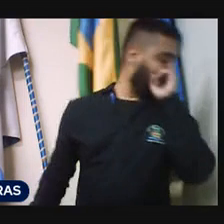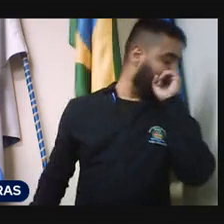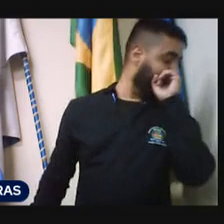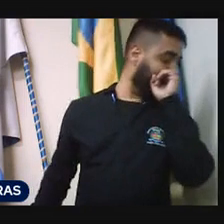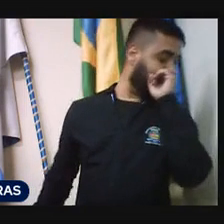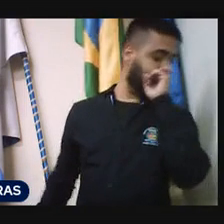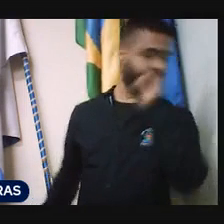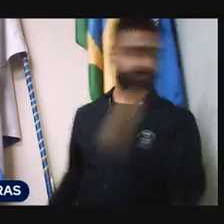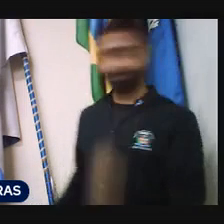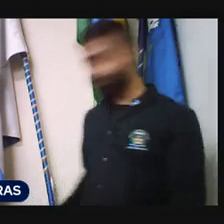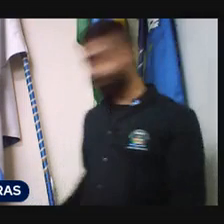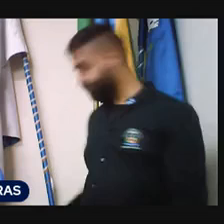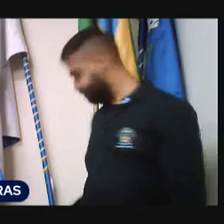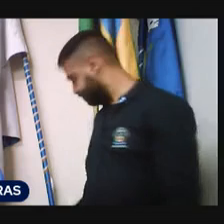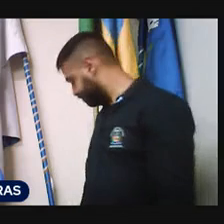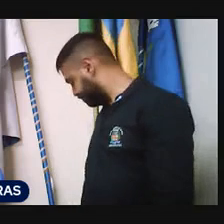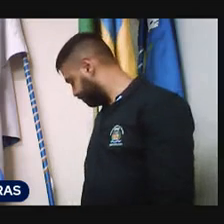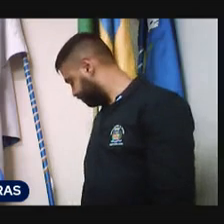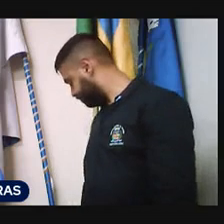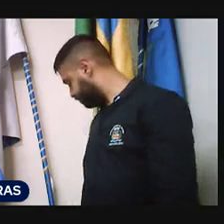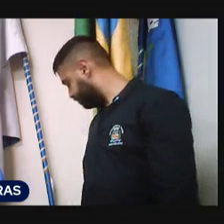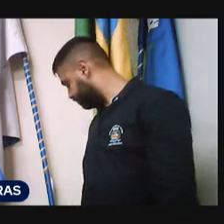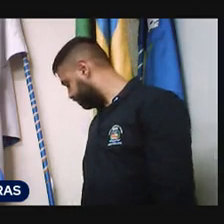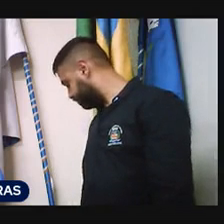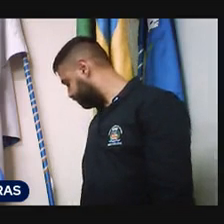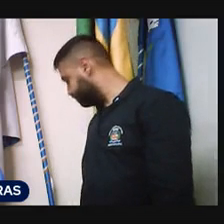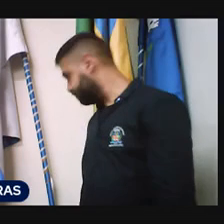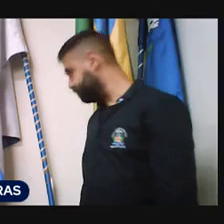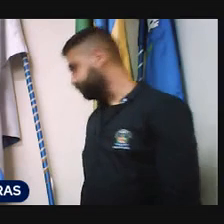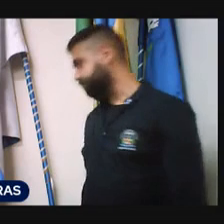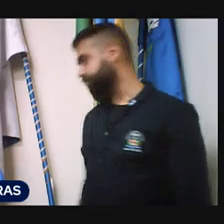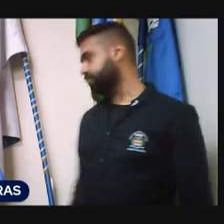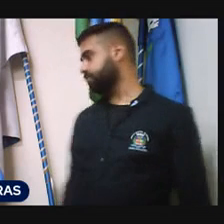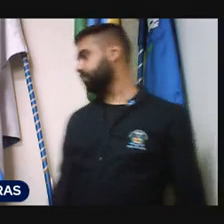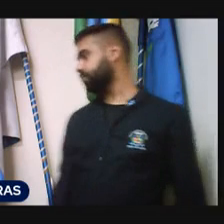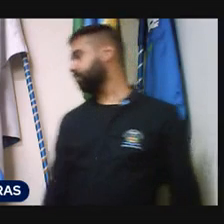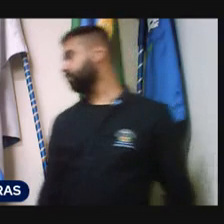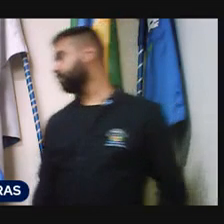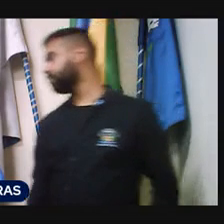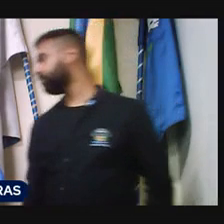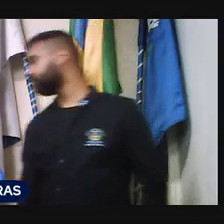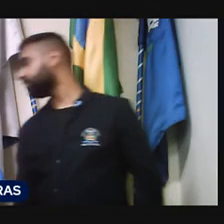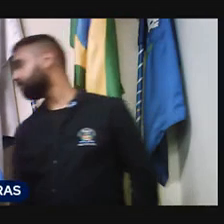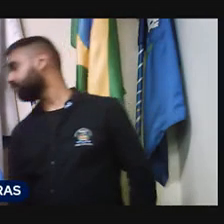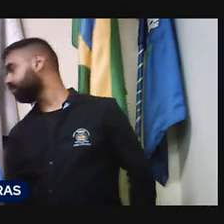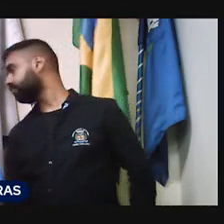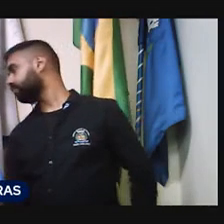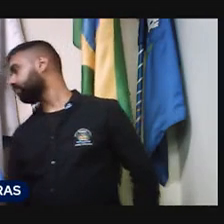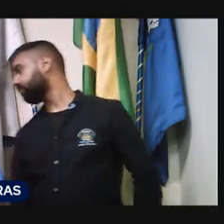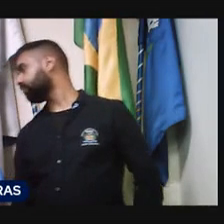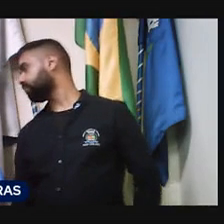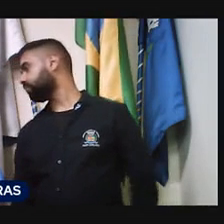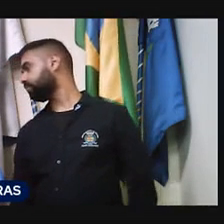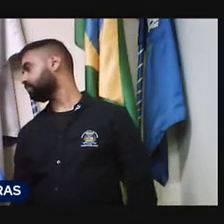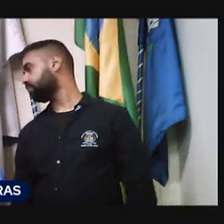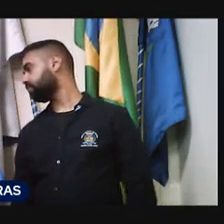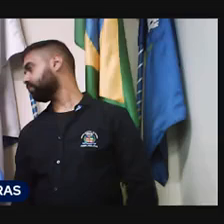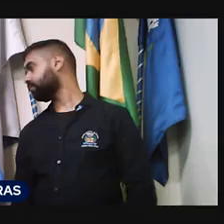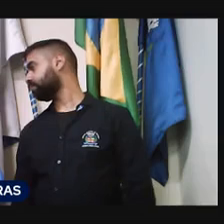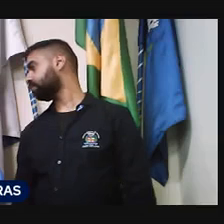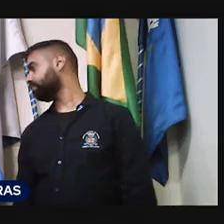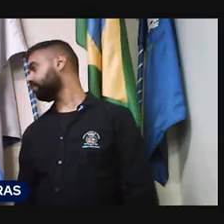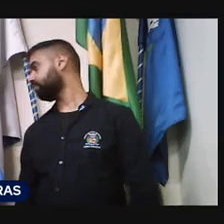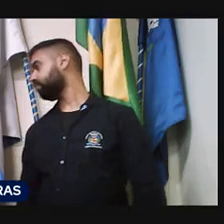vereador Paulo Celso Alves pena Vereador Pedro Graça Vereador Saulo Correia